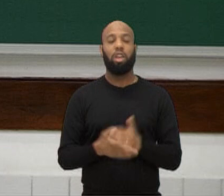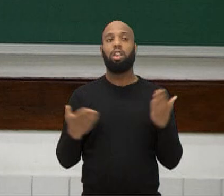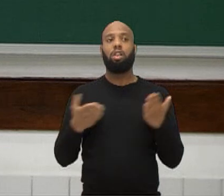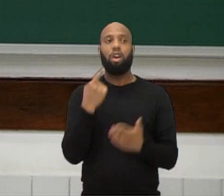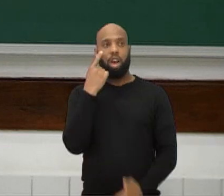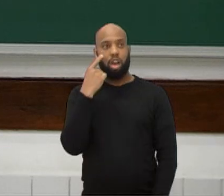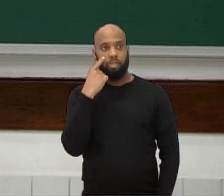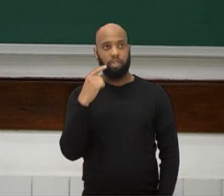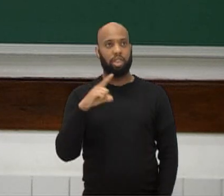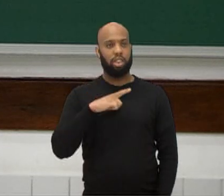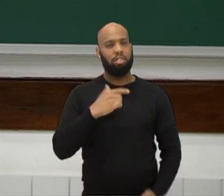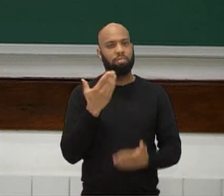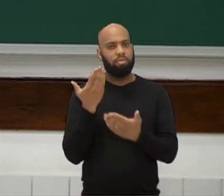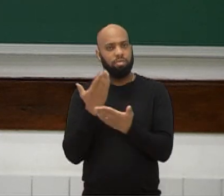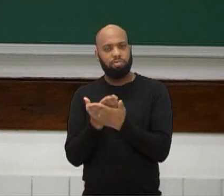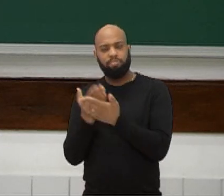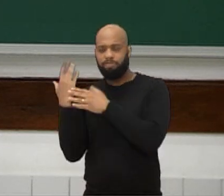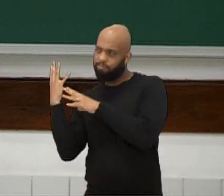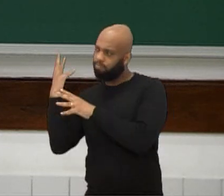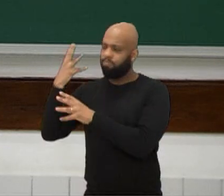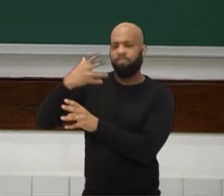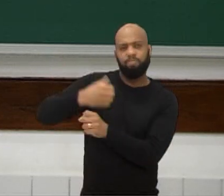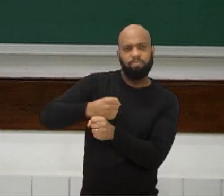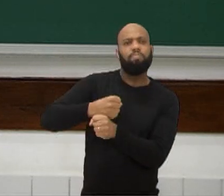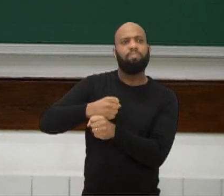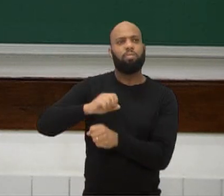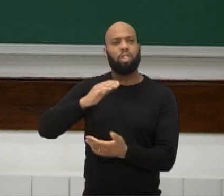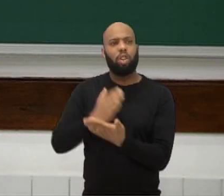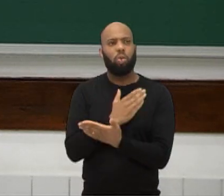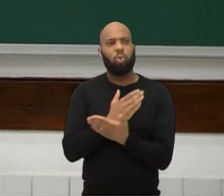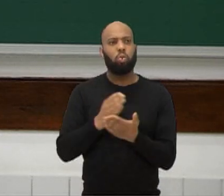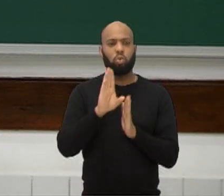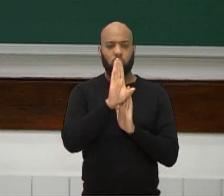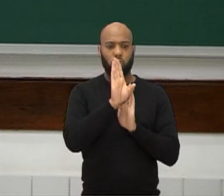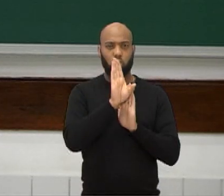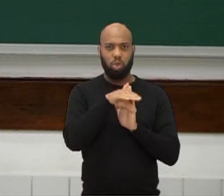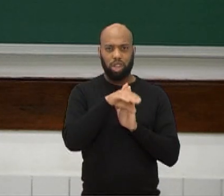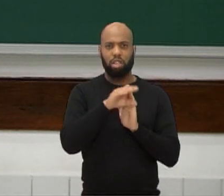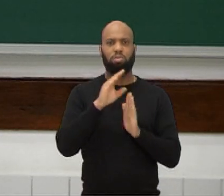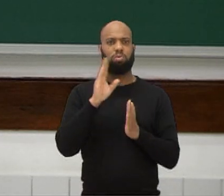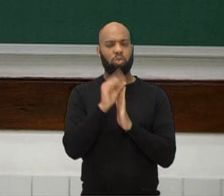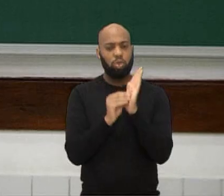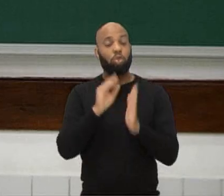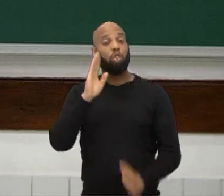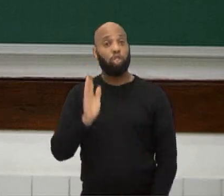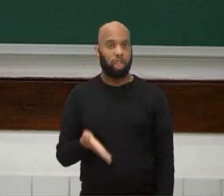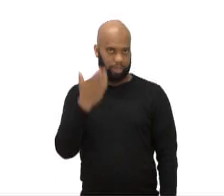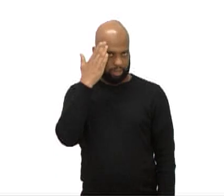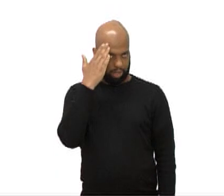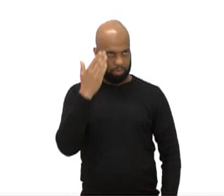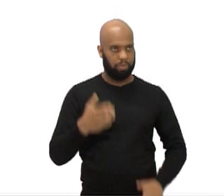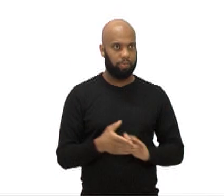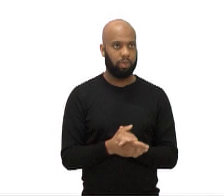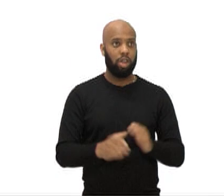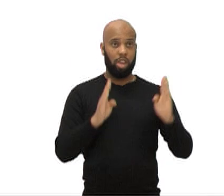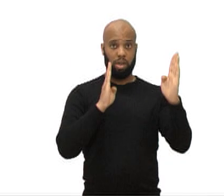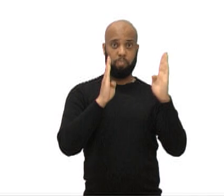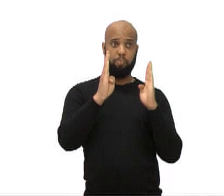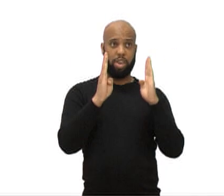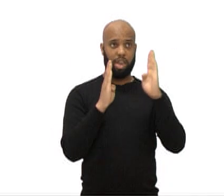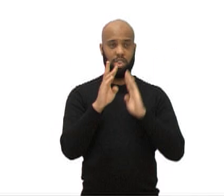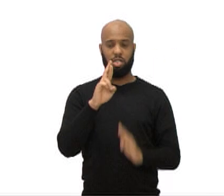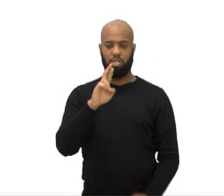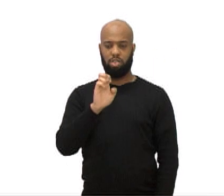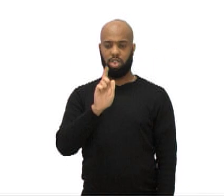Vamos agora relembrar um pouquinho, vamos retomar alguns conteúdos já estudados? Vamos lá? O período